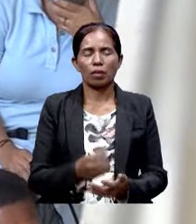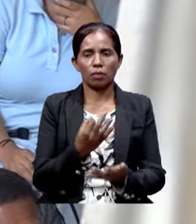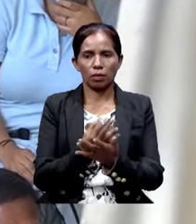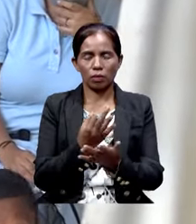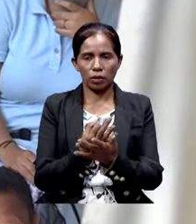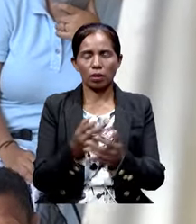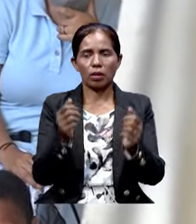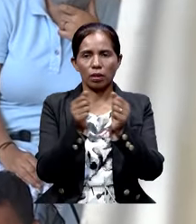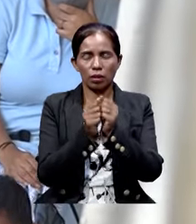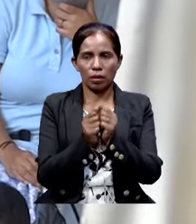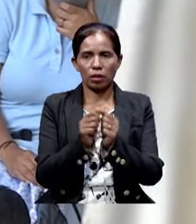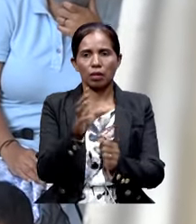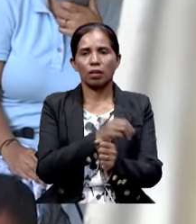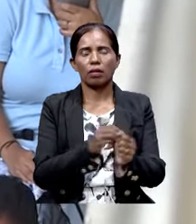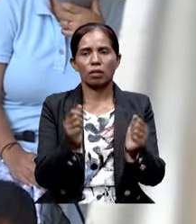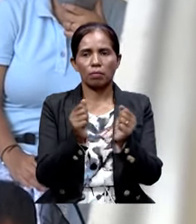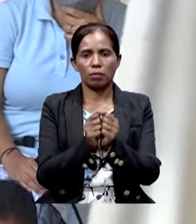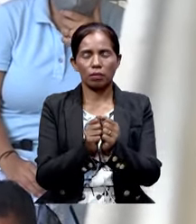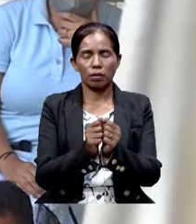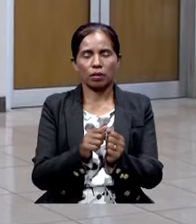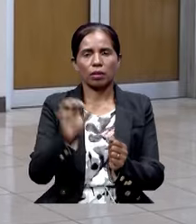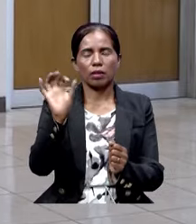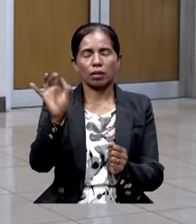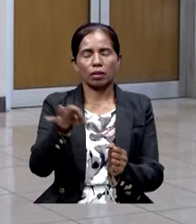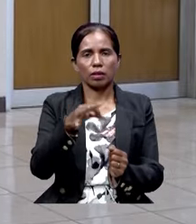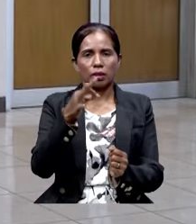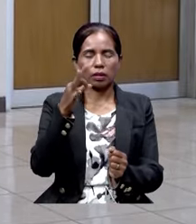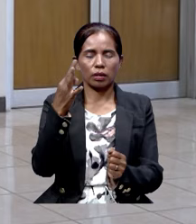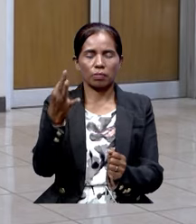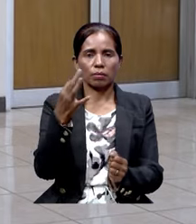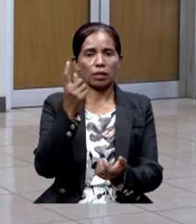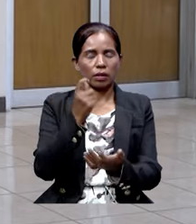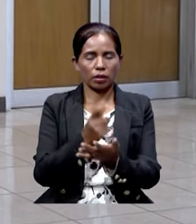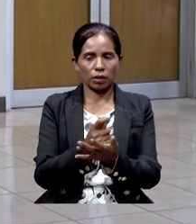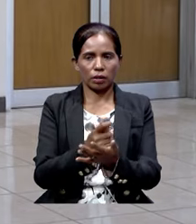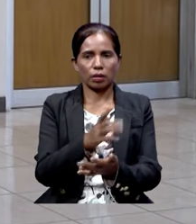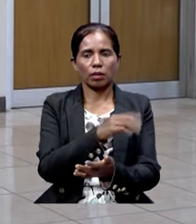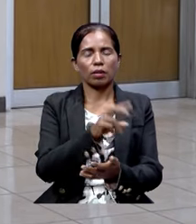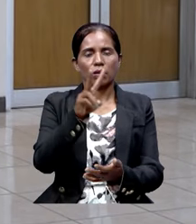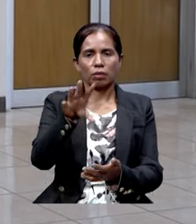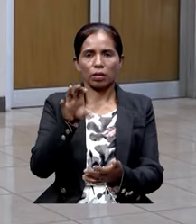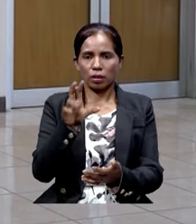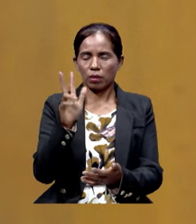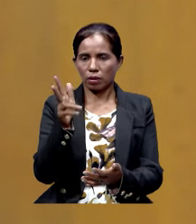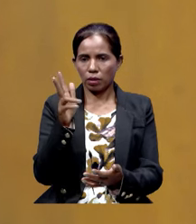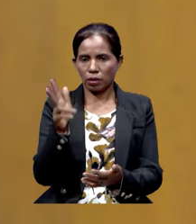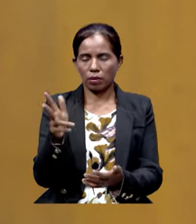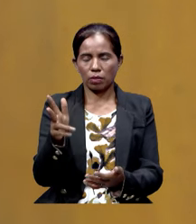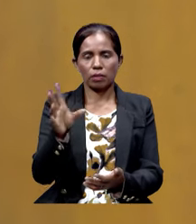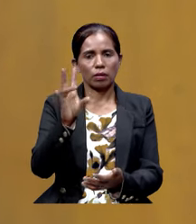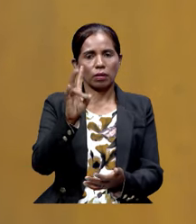orçamento, dólar, rio atusia nem nulo recensia, atusrua tolo nulo